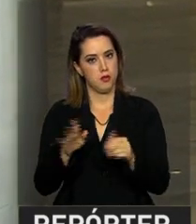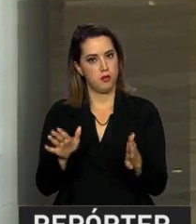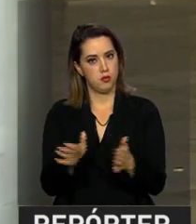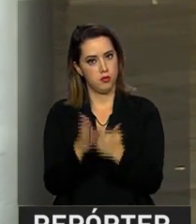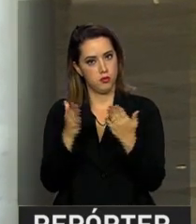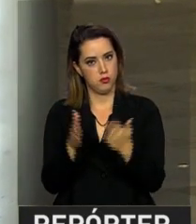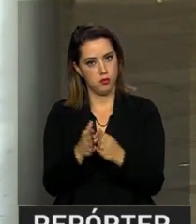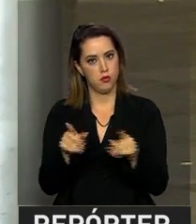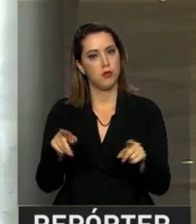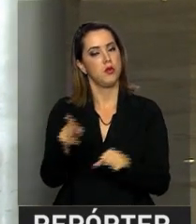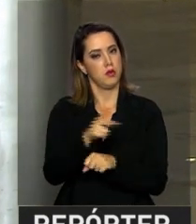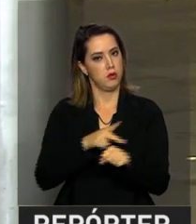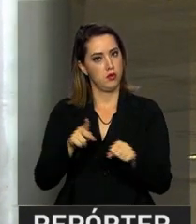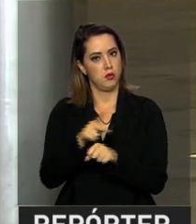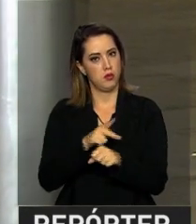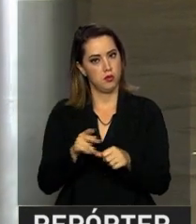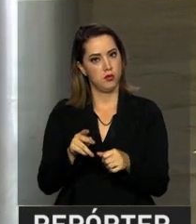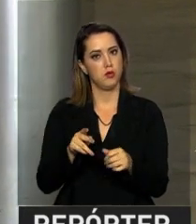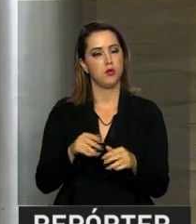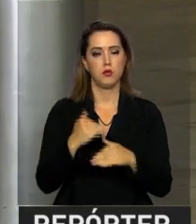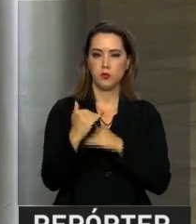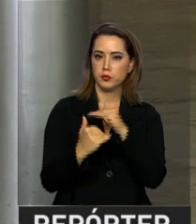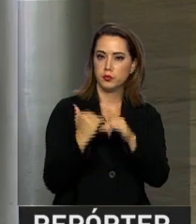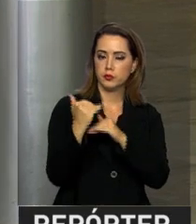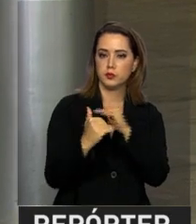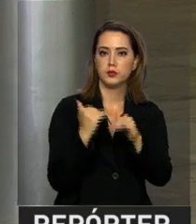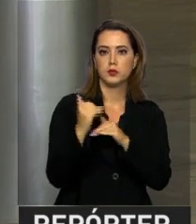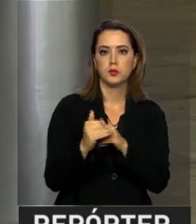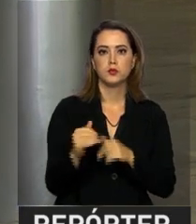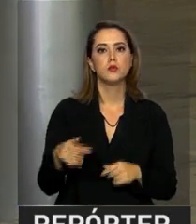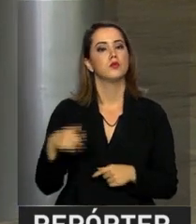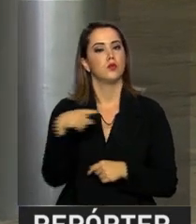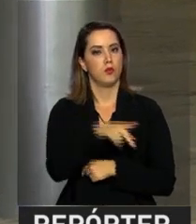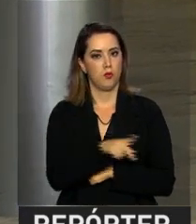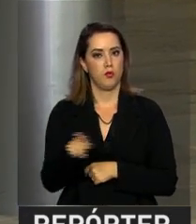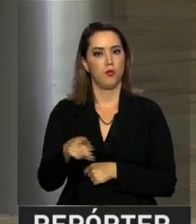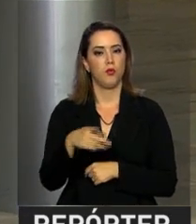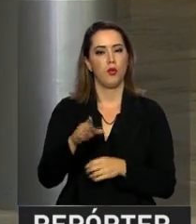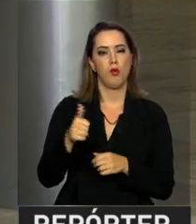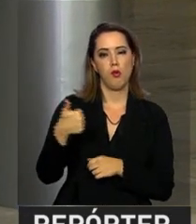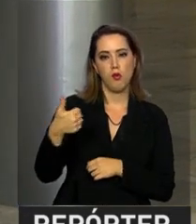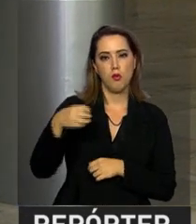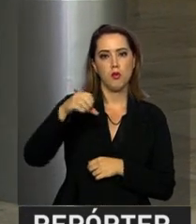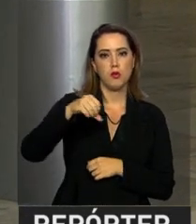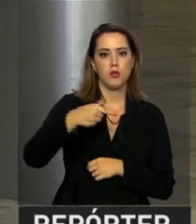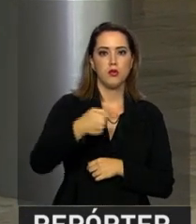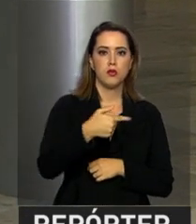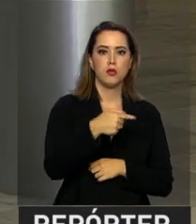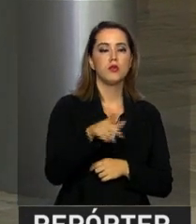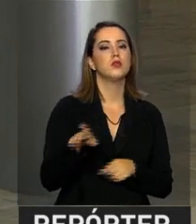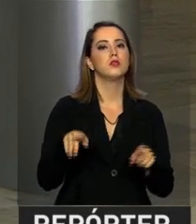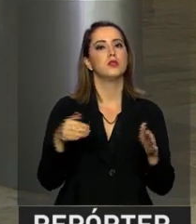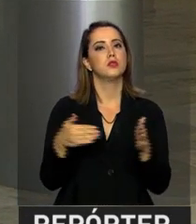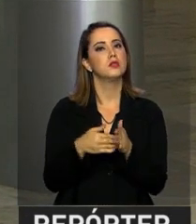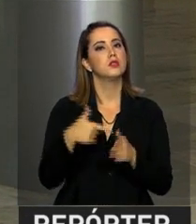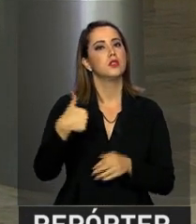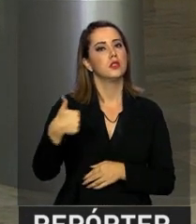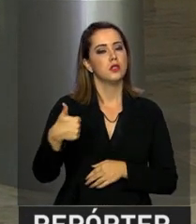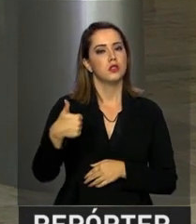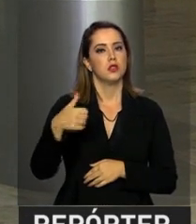em desenvolvimento Jimmy Carter governou Estados Unidos entre 1977 e